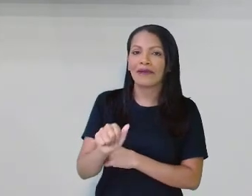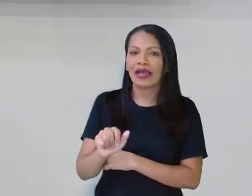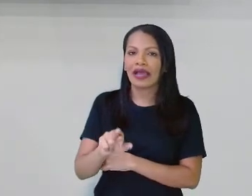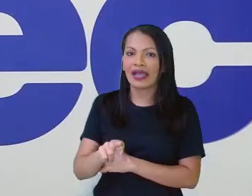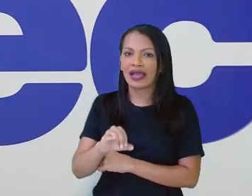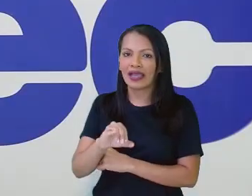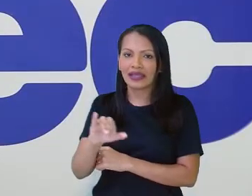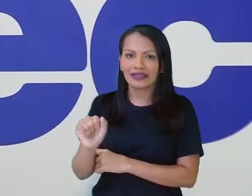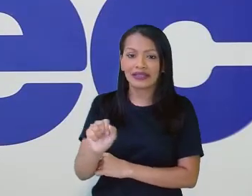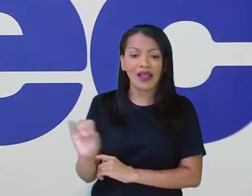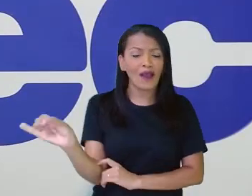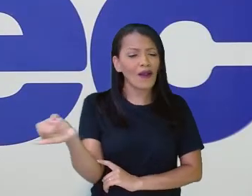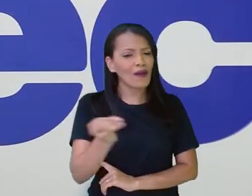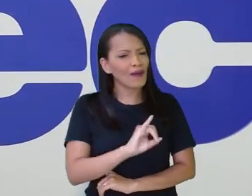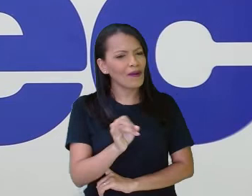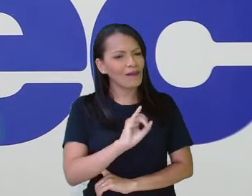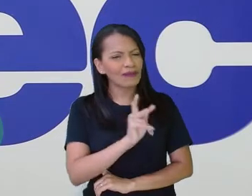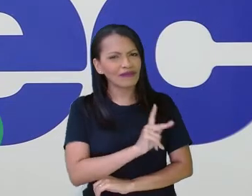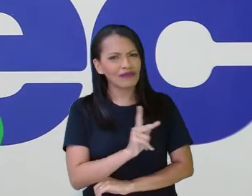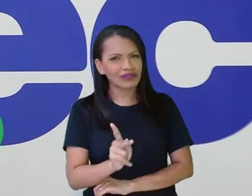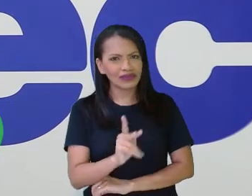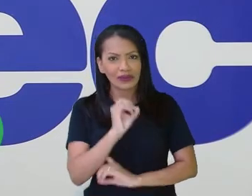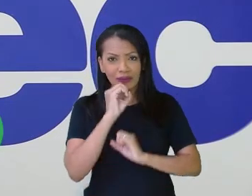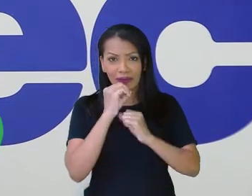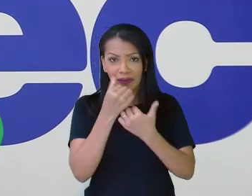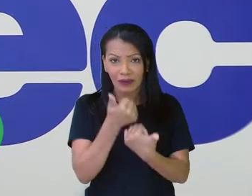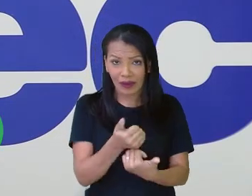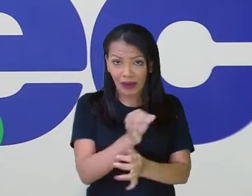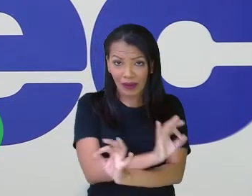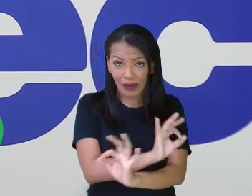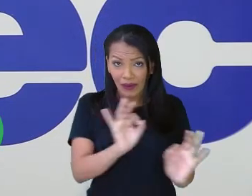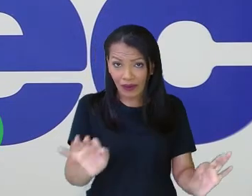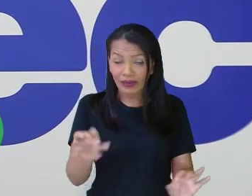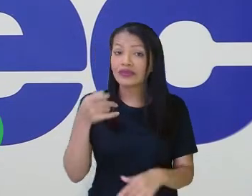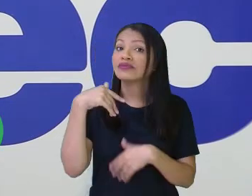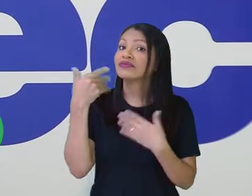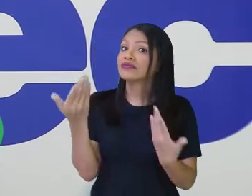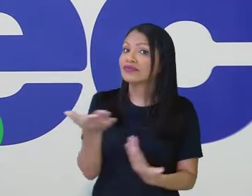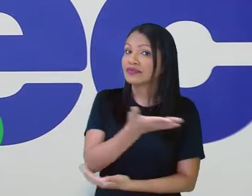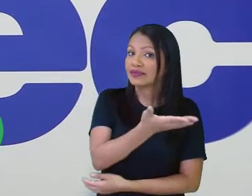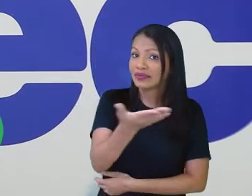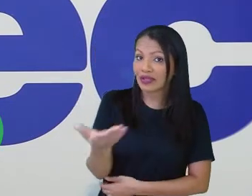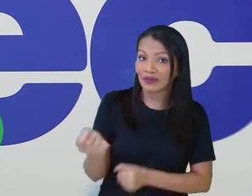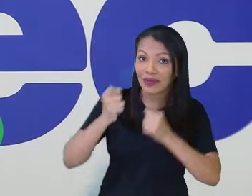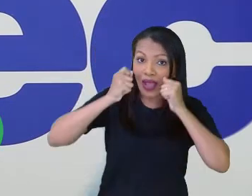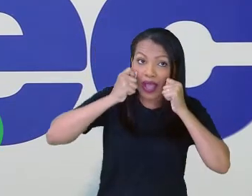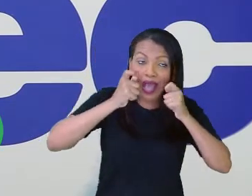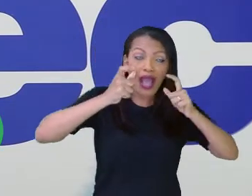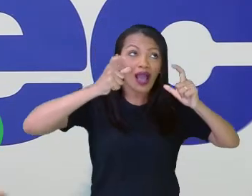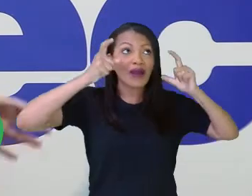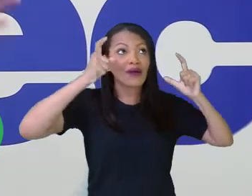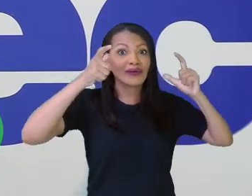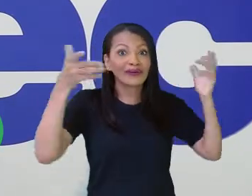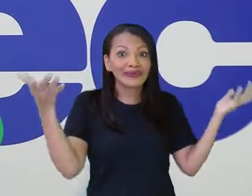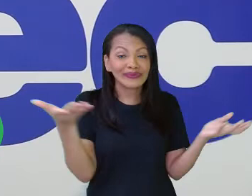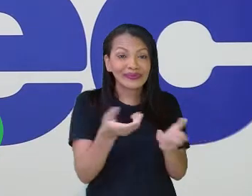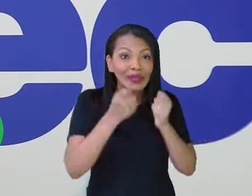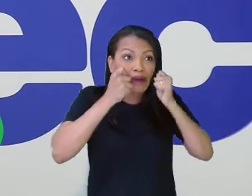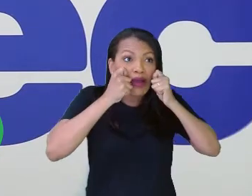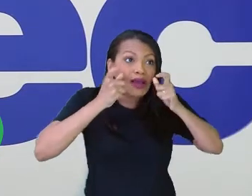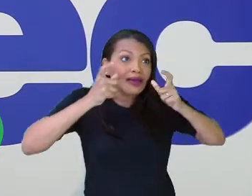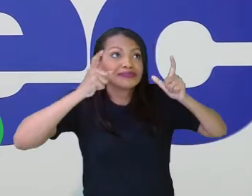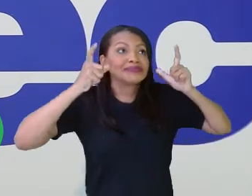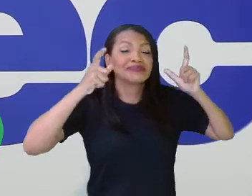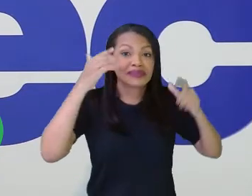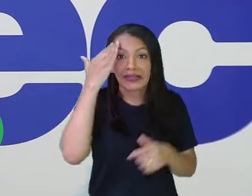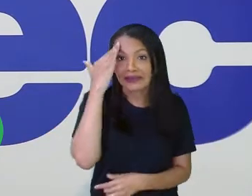professora? Olá, professora Mauricéia, tudo ótimo, viu? Então, quem está aí acordando,